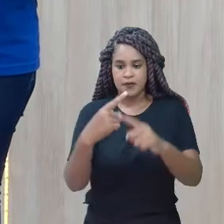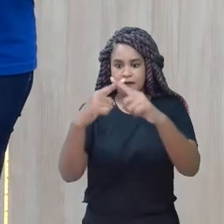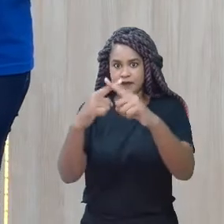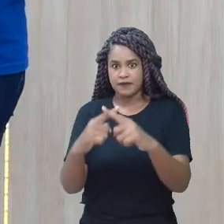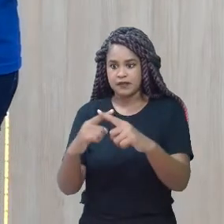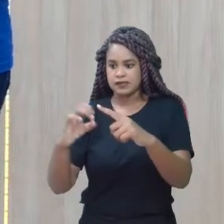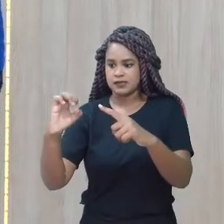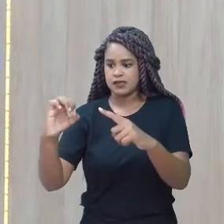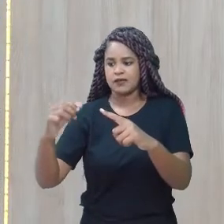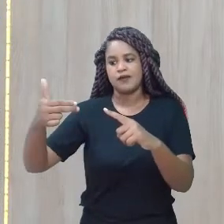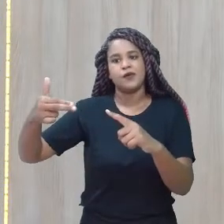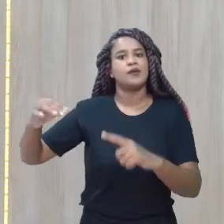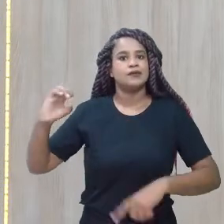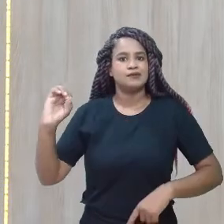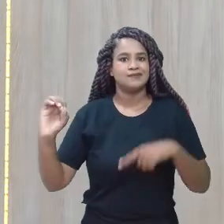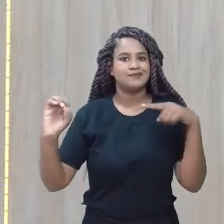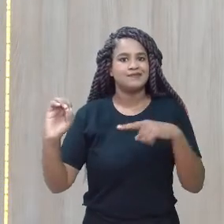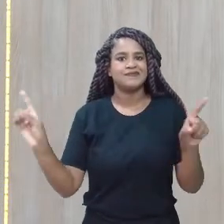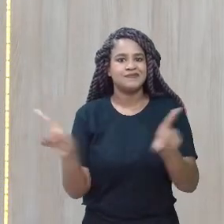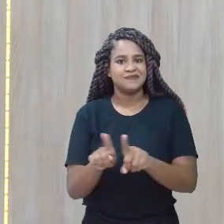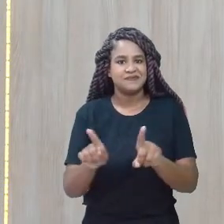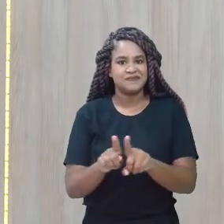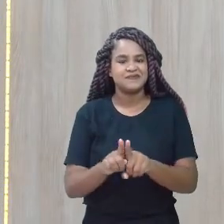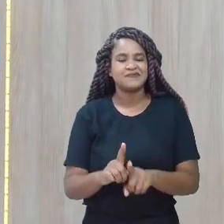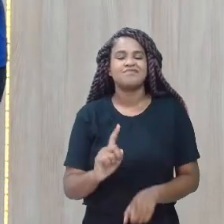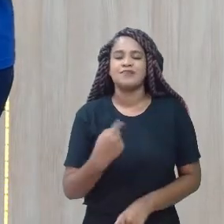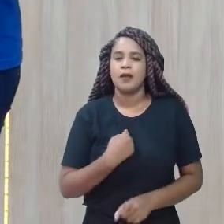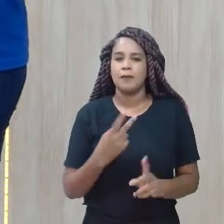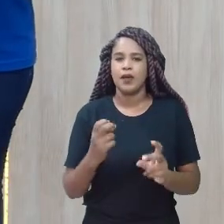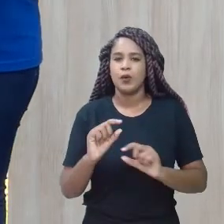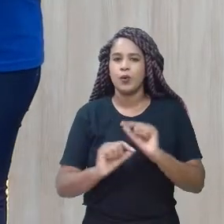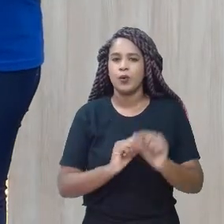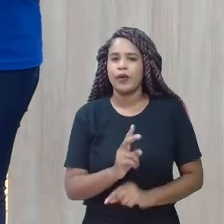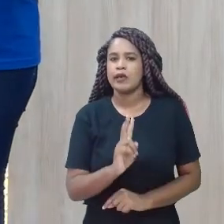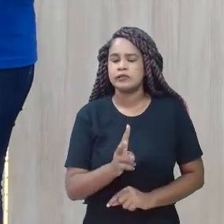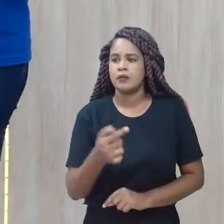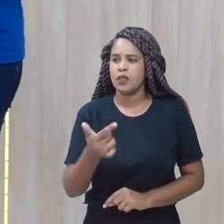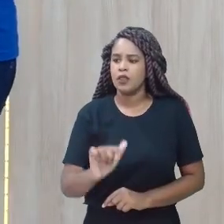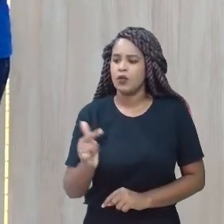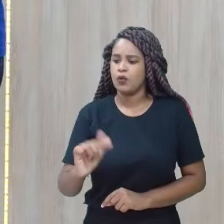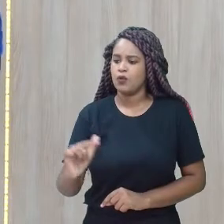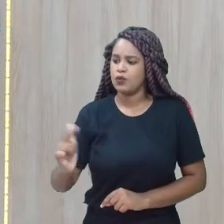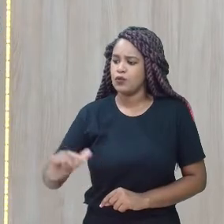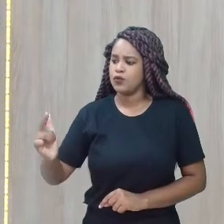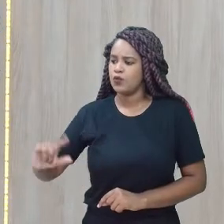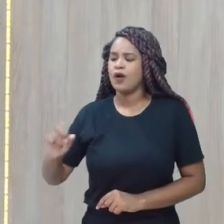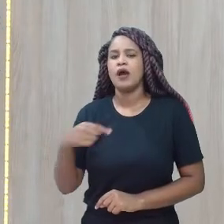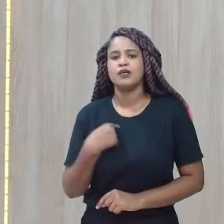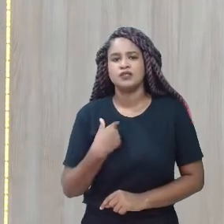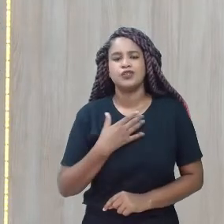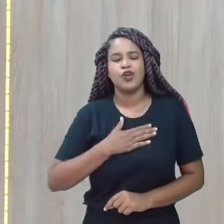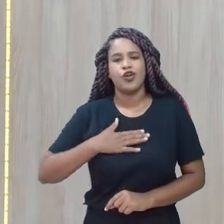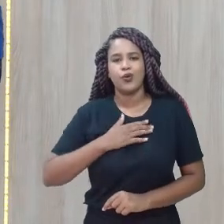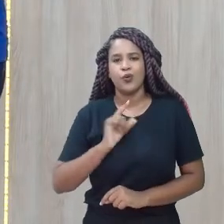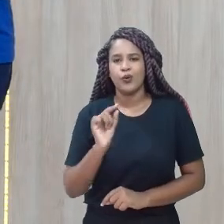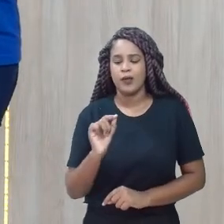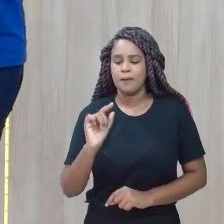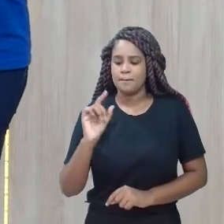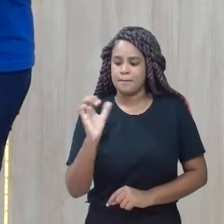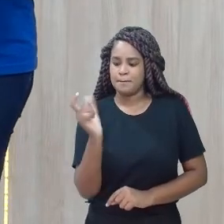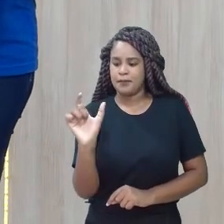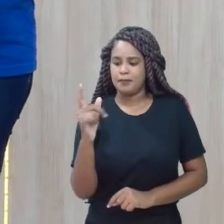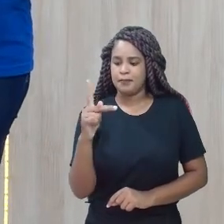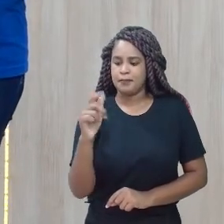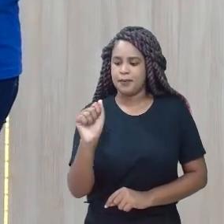também. Então, a gente já começa a perceber alguns padrões de comportamento, né? Eu e Tiago, a gente gosta muito dessa palavra, porque a